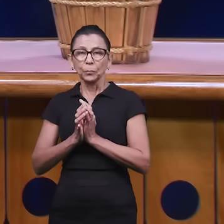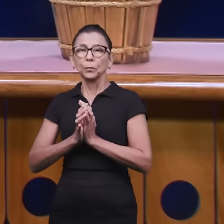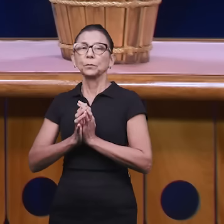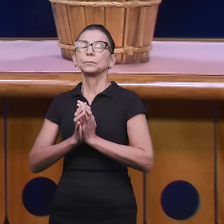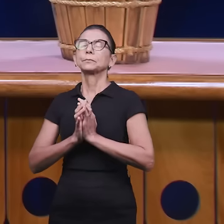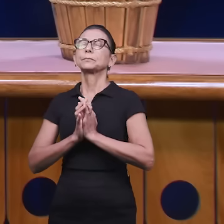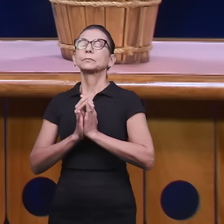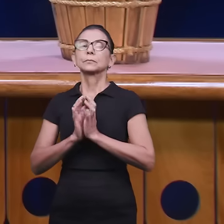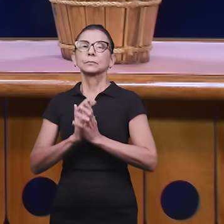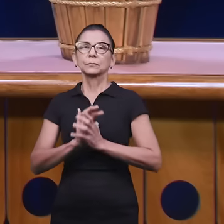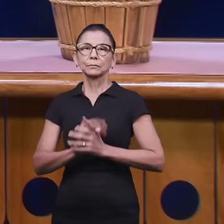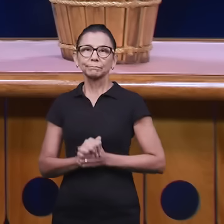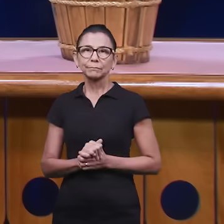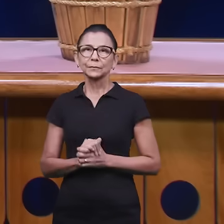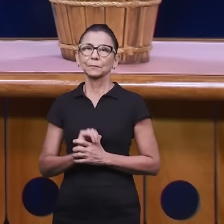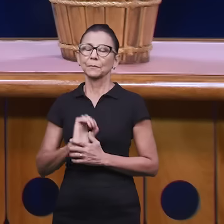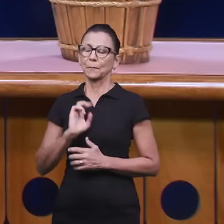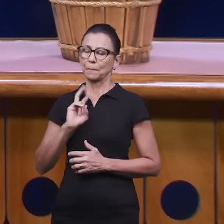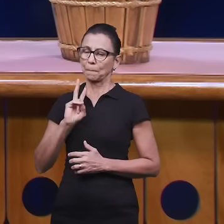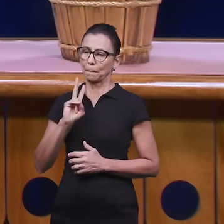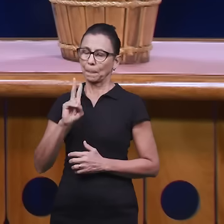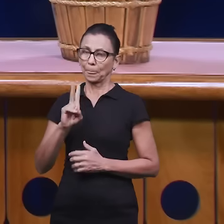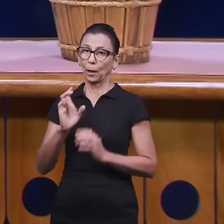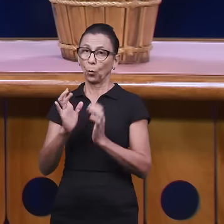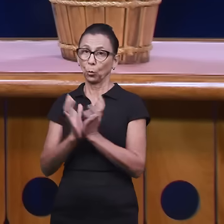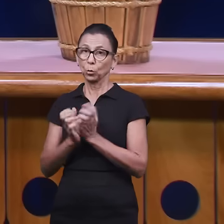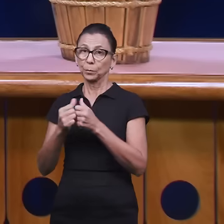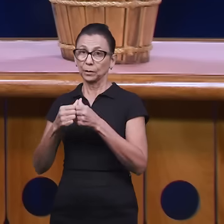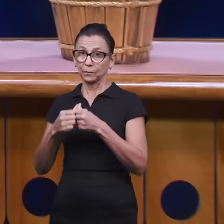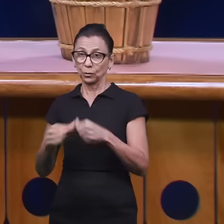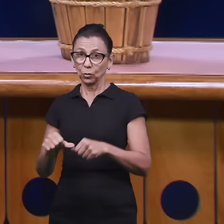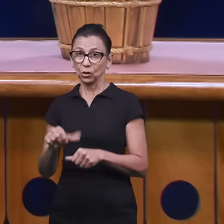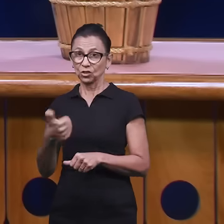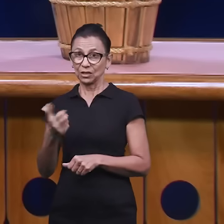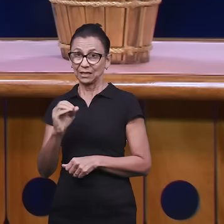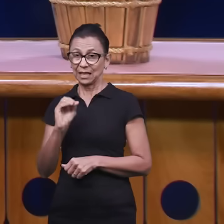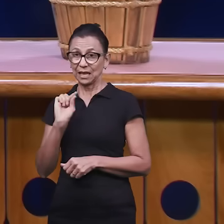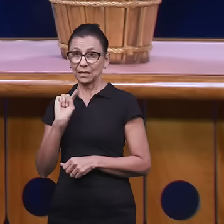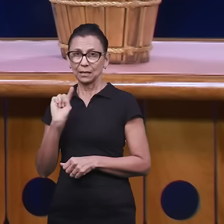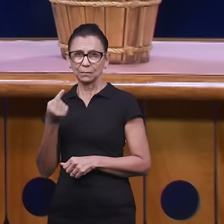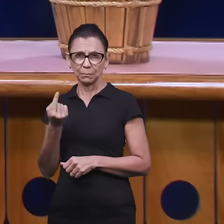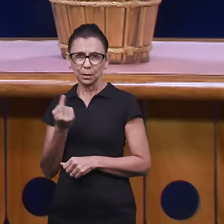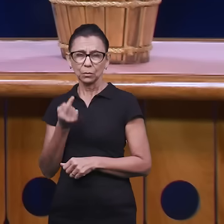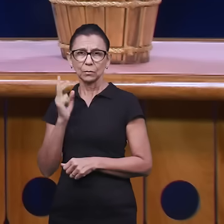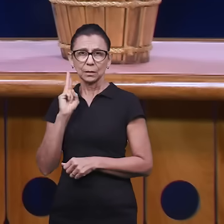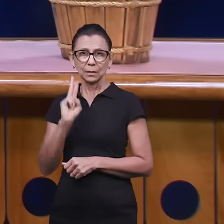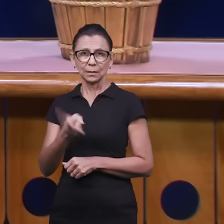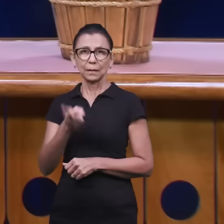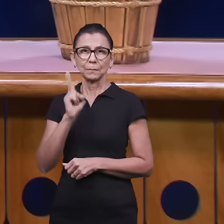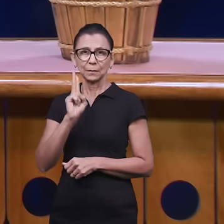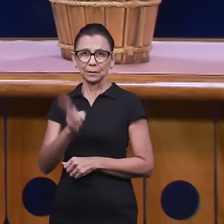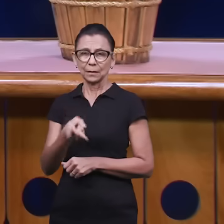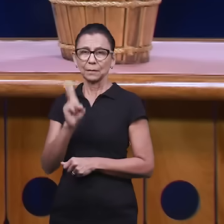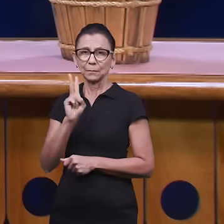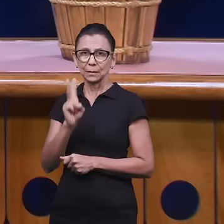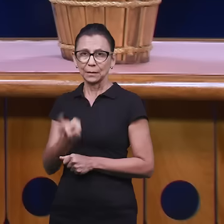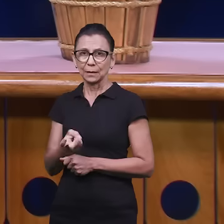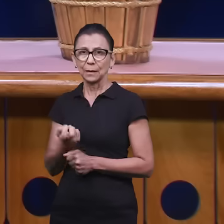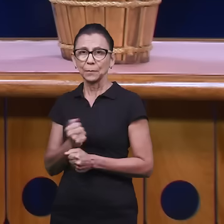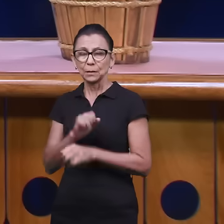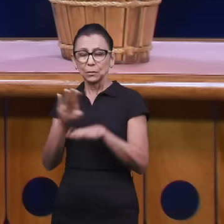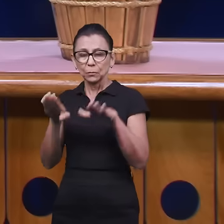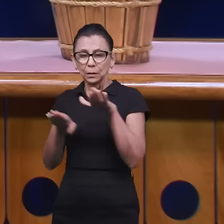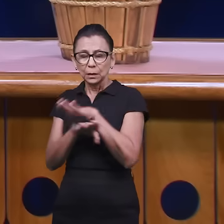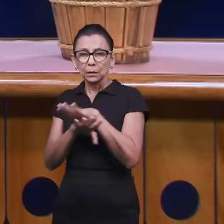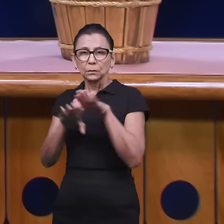continuamente se abastecendo das coisas do Espírito, da água do ribeiro, que são as bênçãos. Jesus é a fonte das